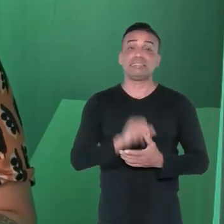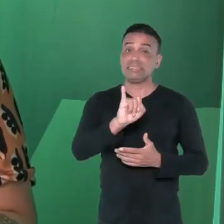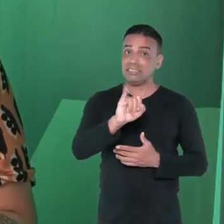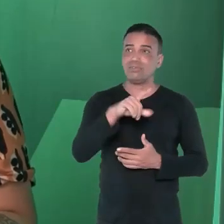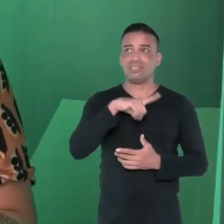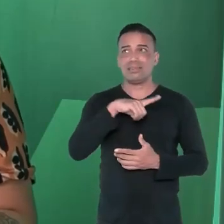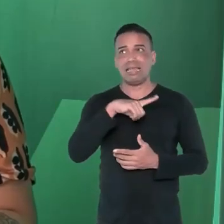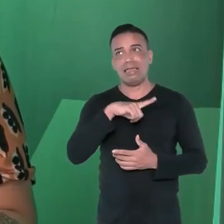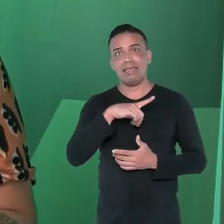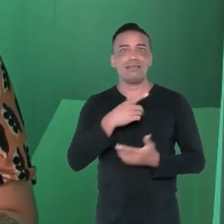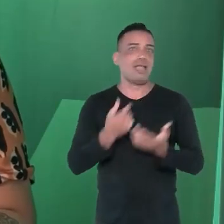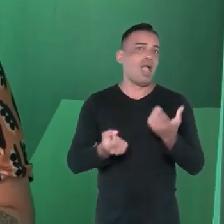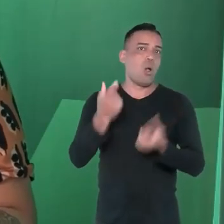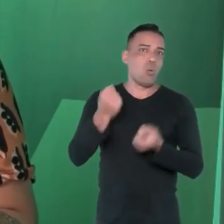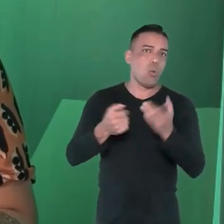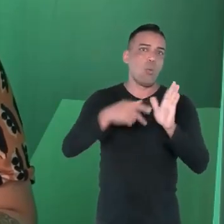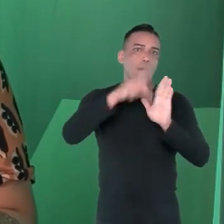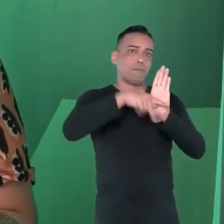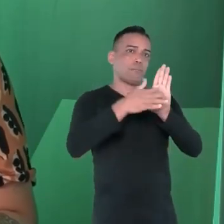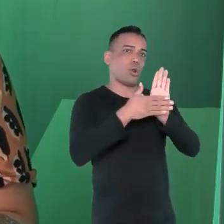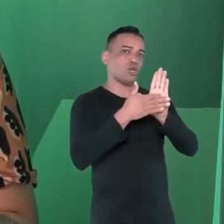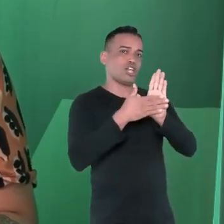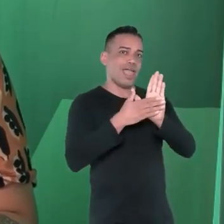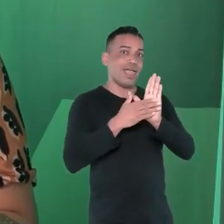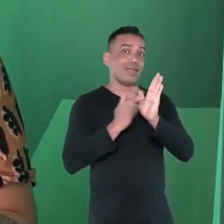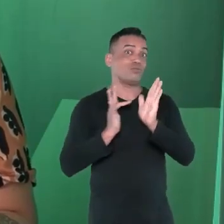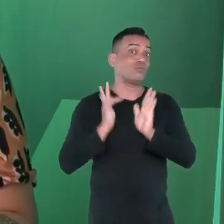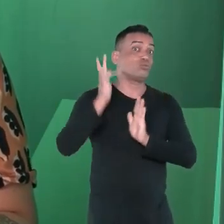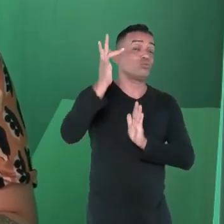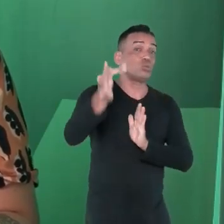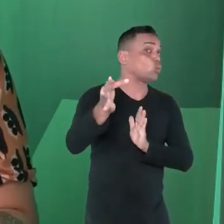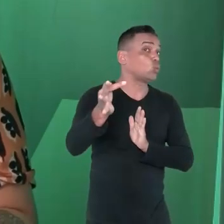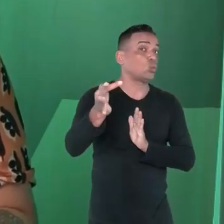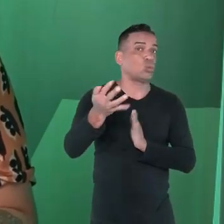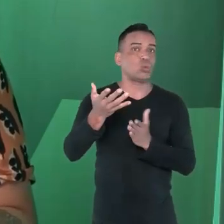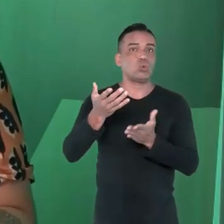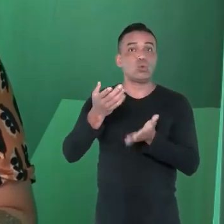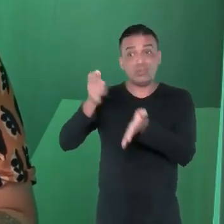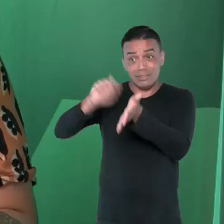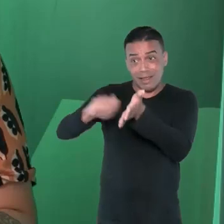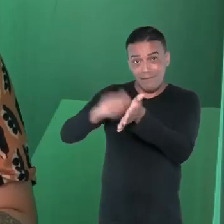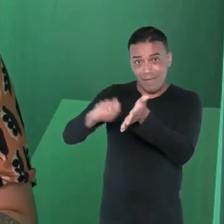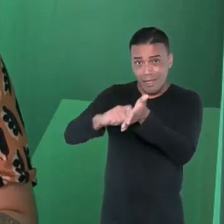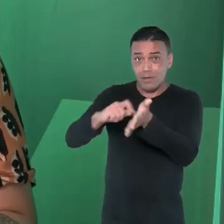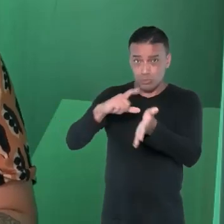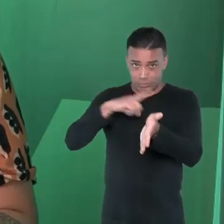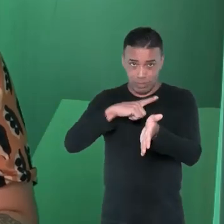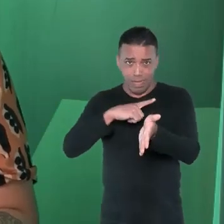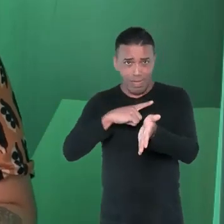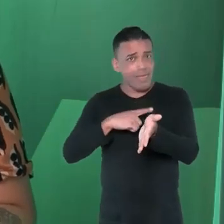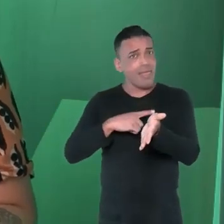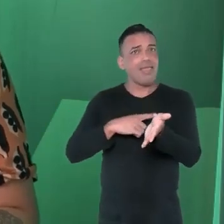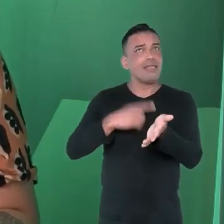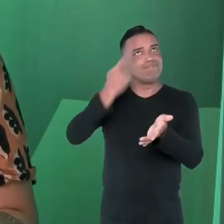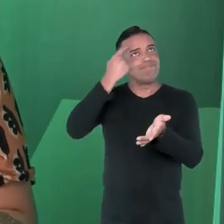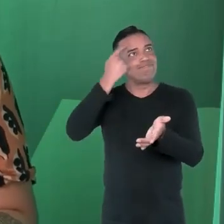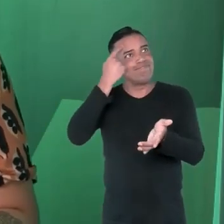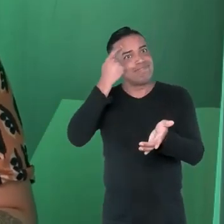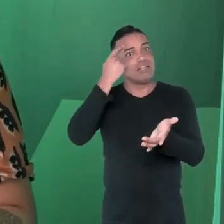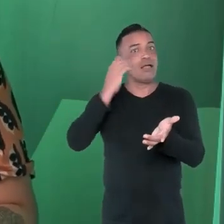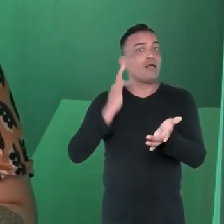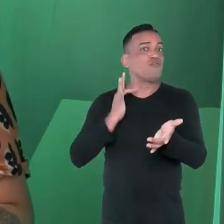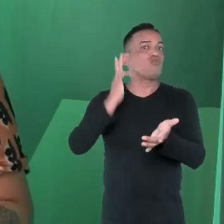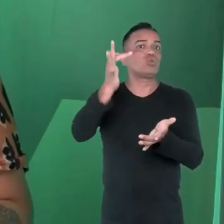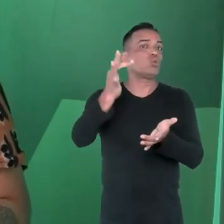com algum projeto em desenvolvimento, se anda escrevendo, se tem algo em mente, algo